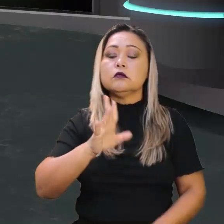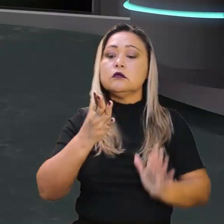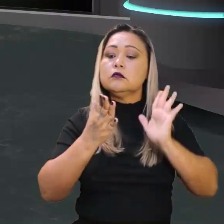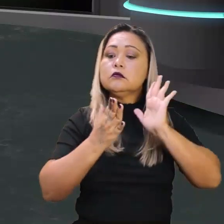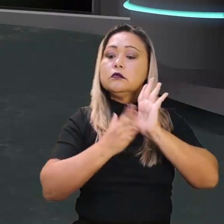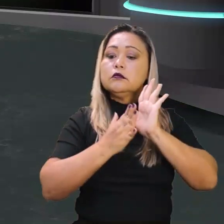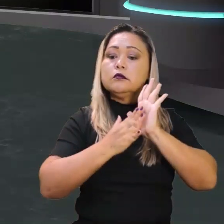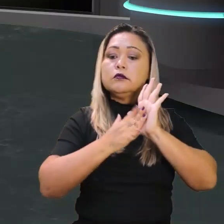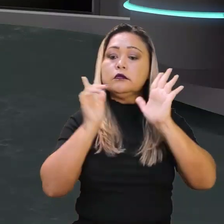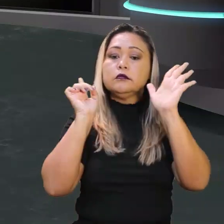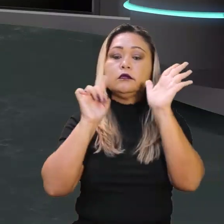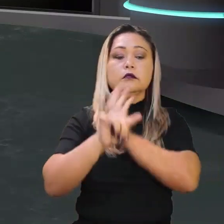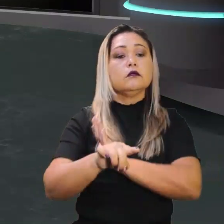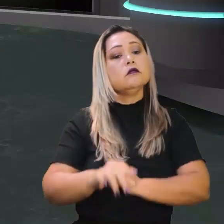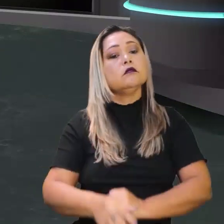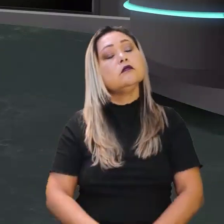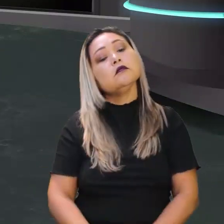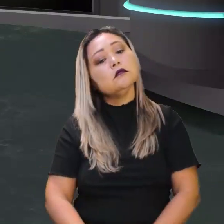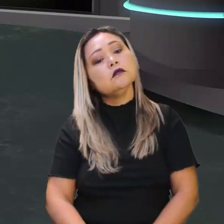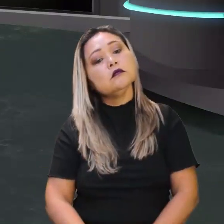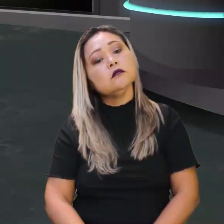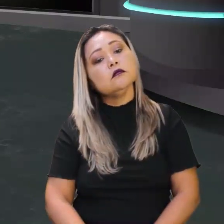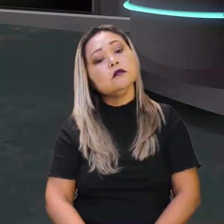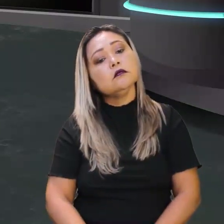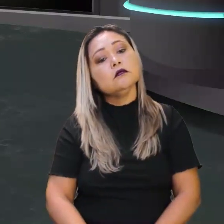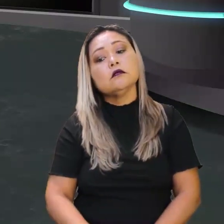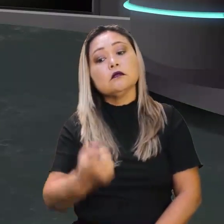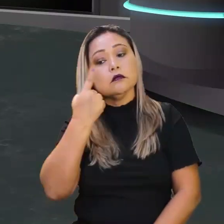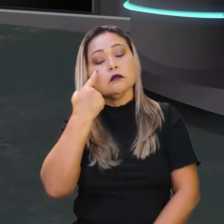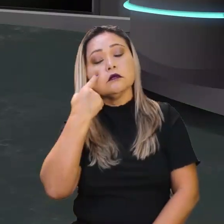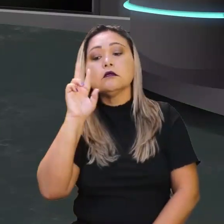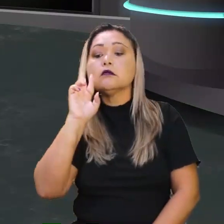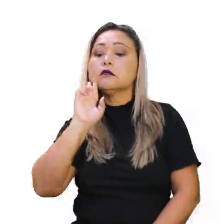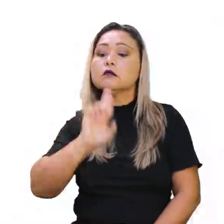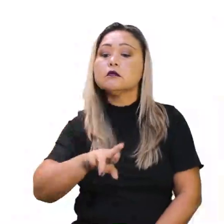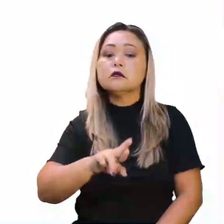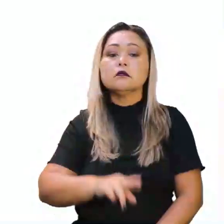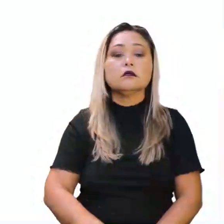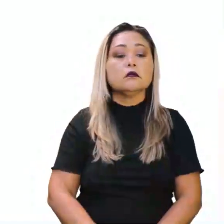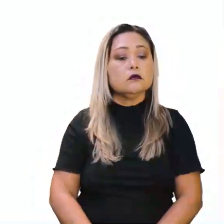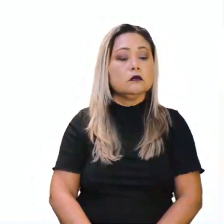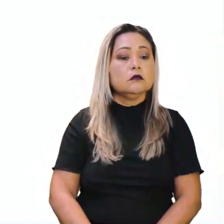proposta ali, a nossa questão. Então, vamos ver qual é a resposta.